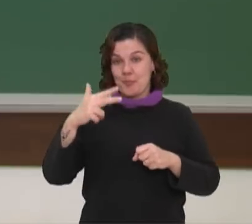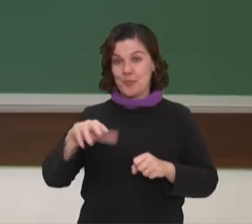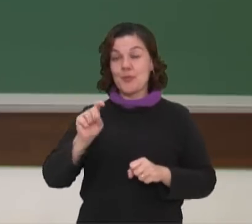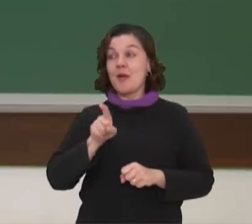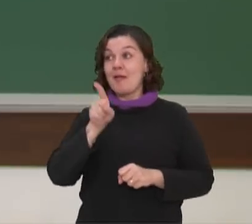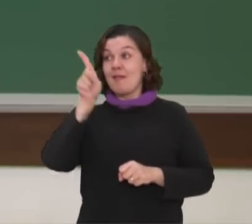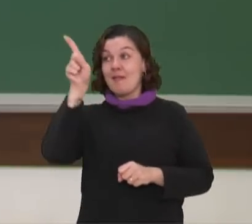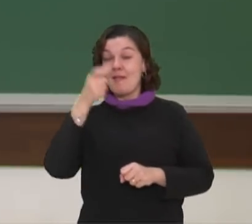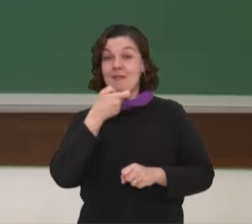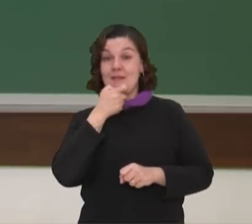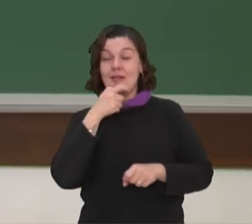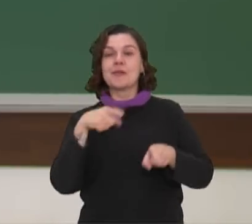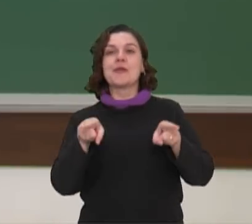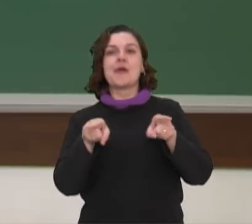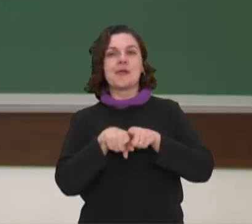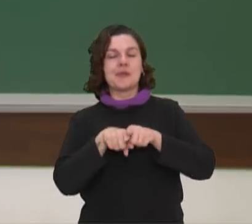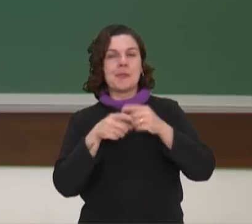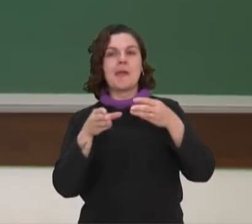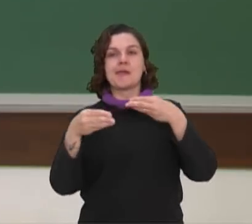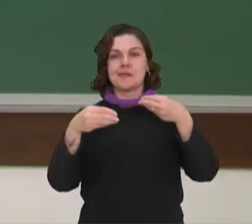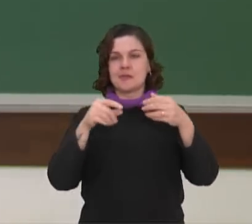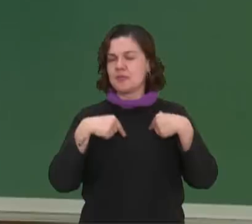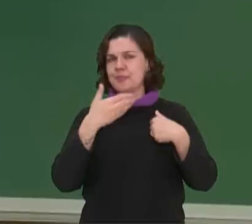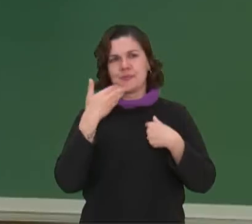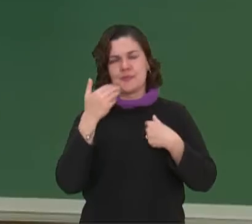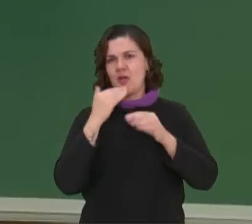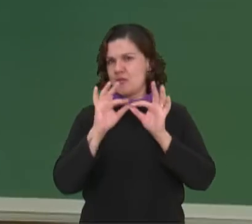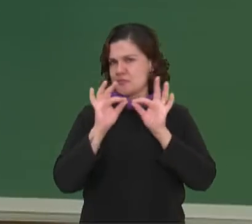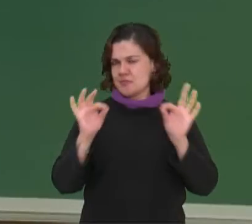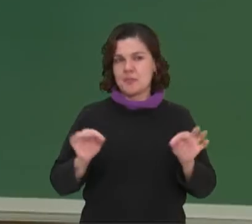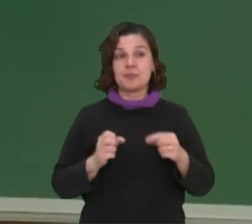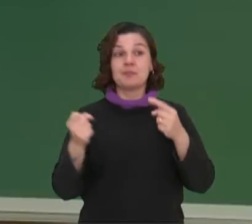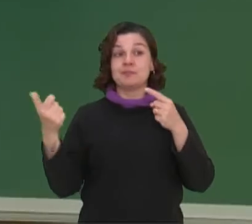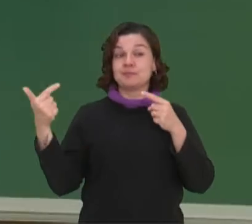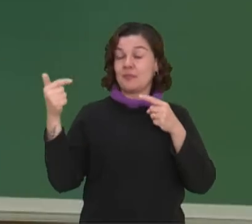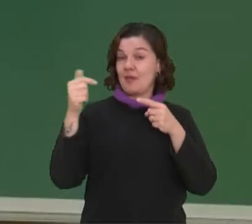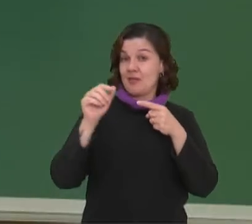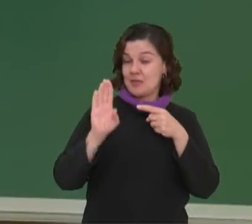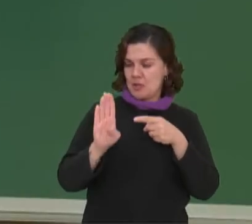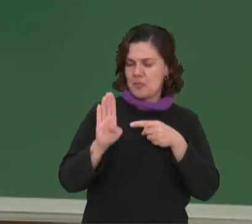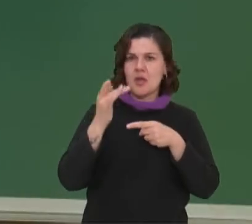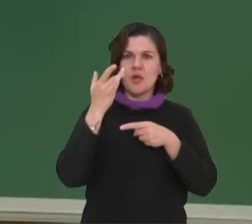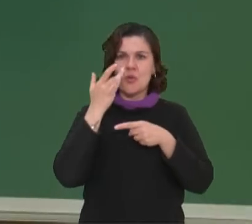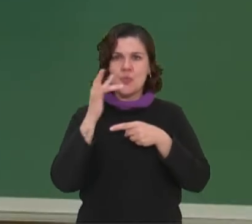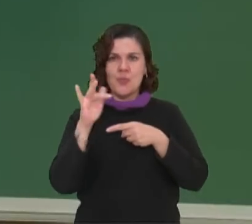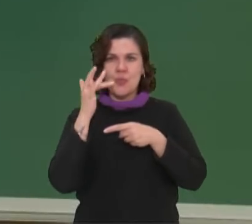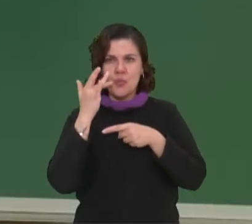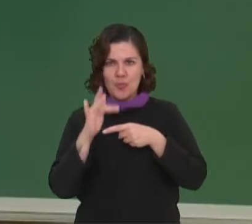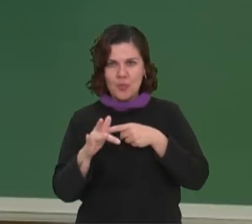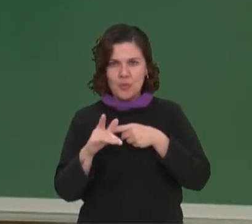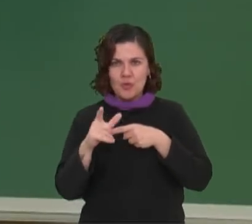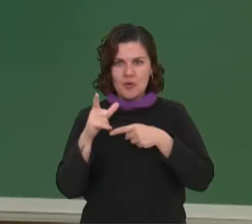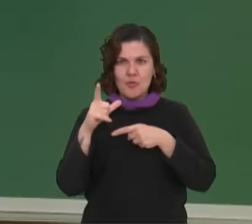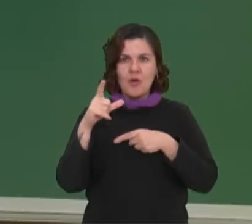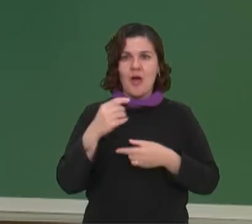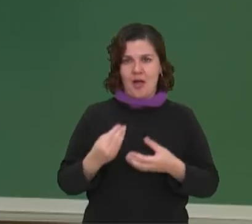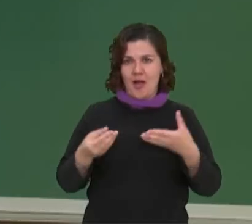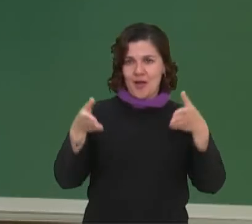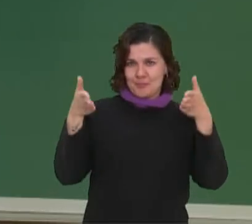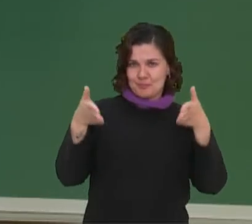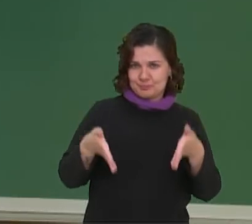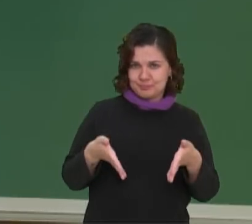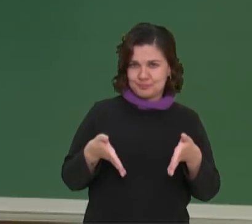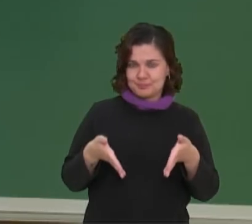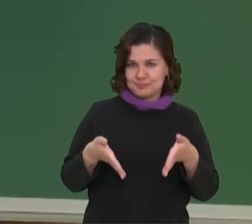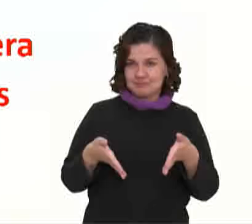de têxteis da Inglaterra. Muito fácil, muito simples. Ainda, o ouro da colônia teve participação nesse